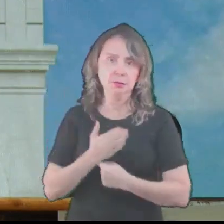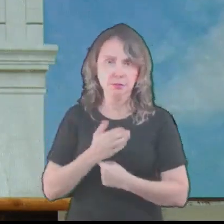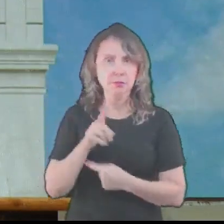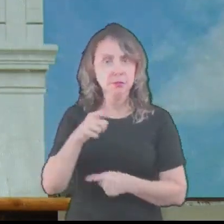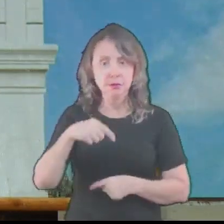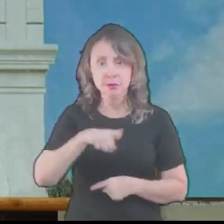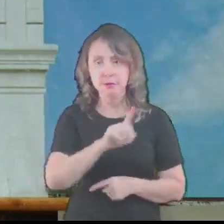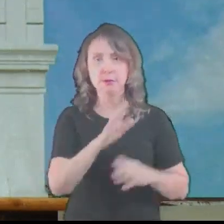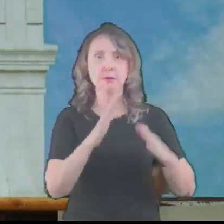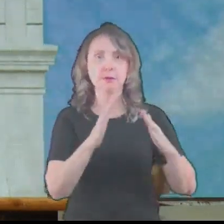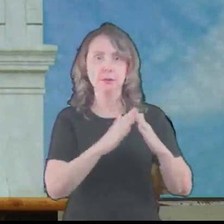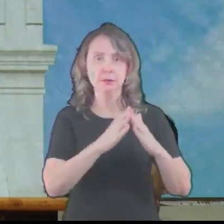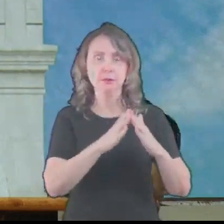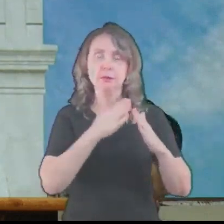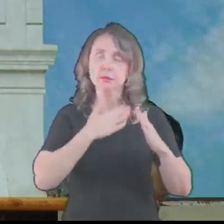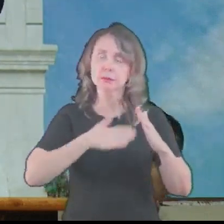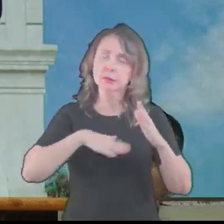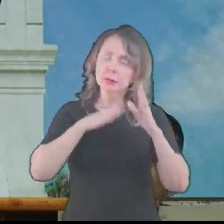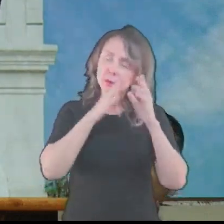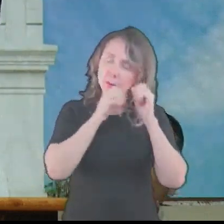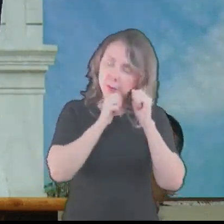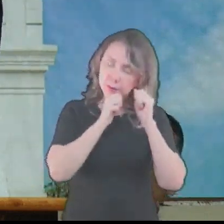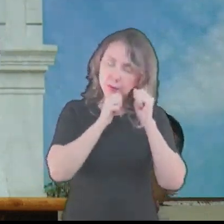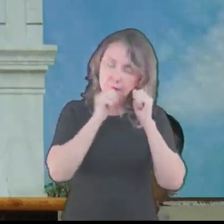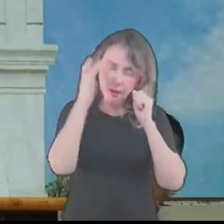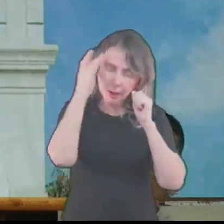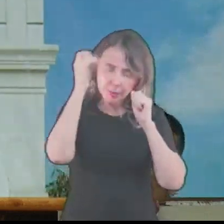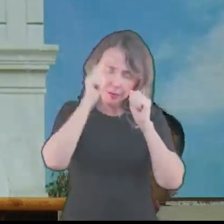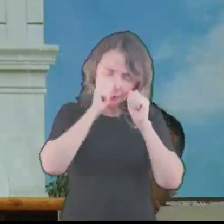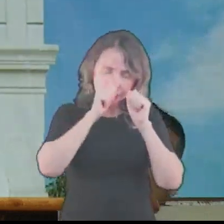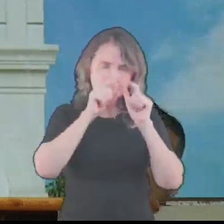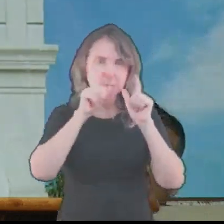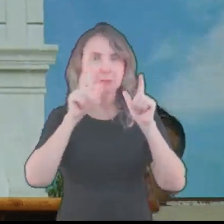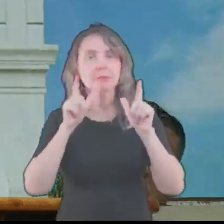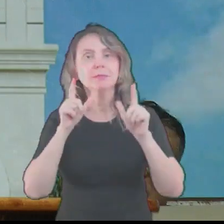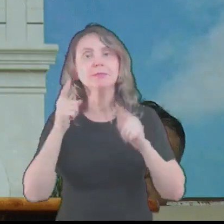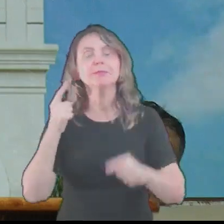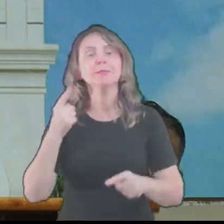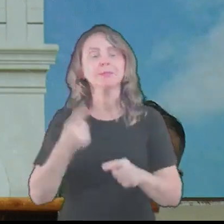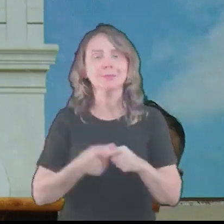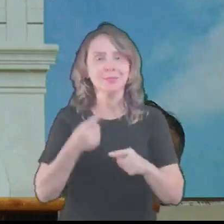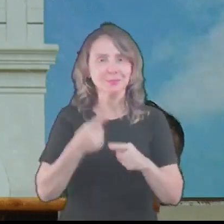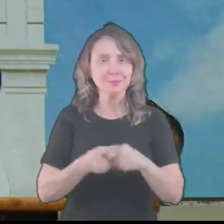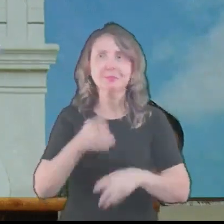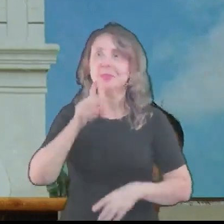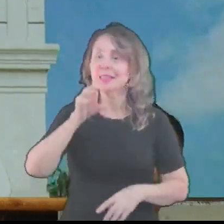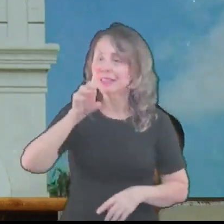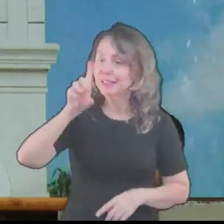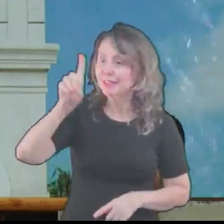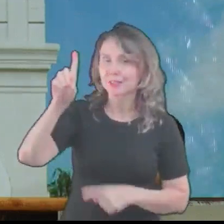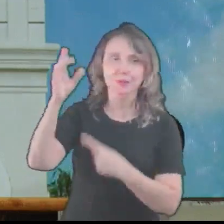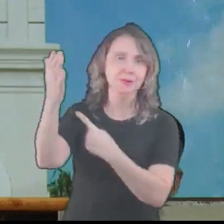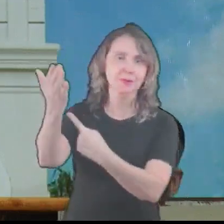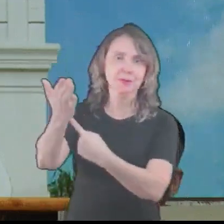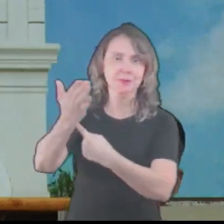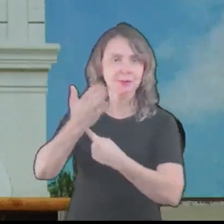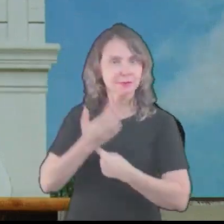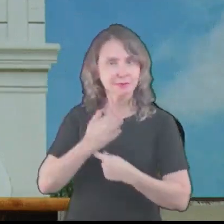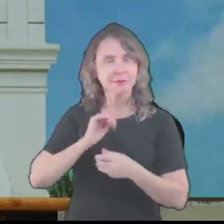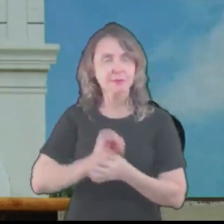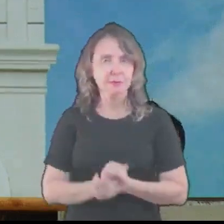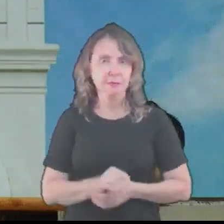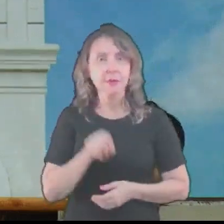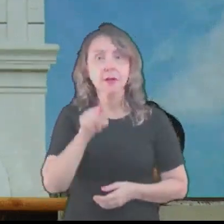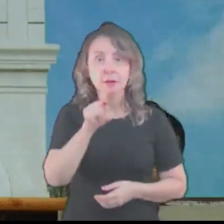dormir, descansar e acordar no outro dia por causa da ajuda dele. Se você está precisando de